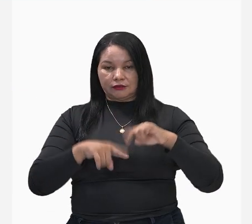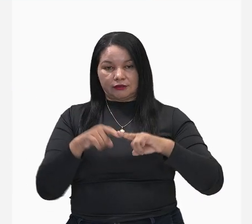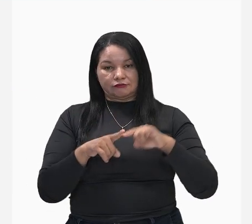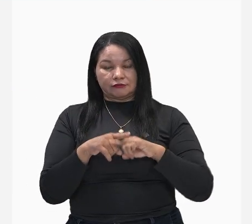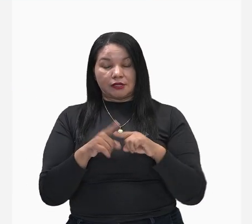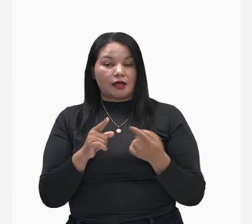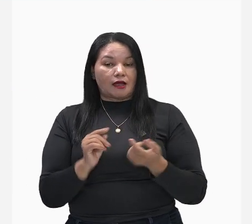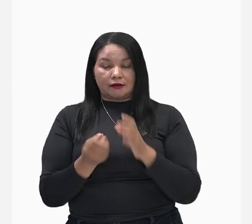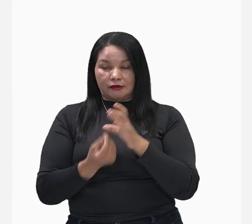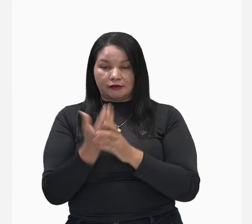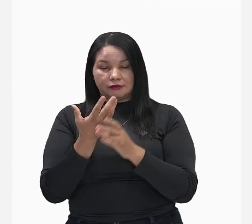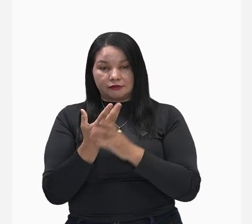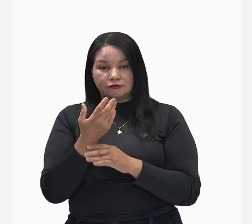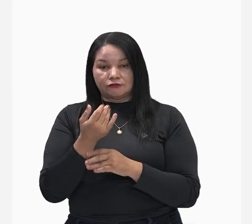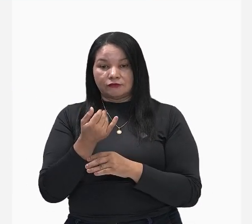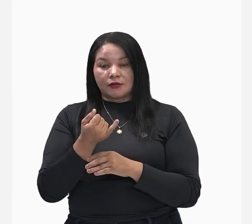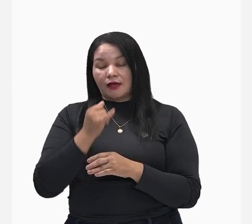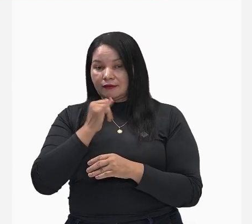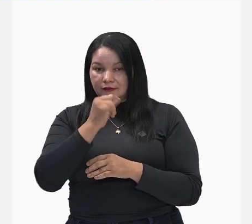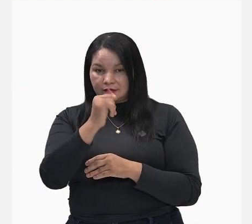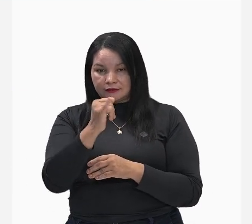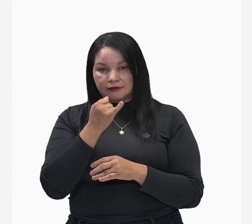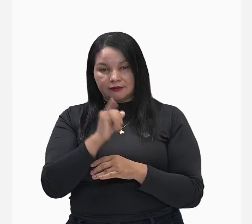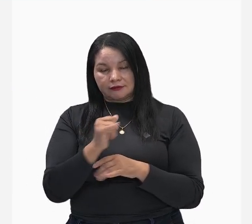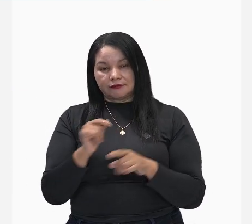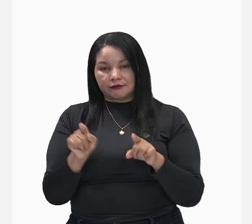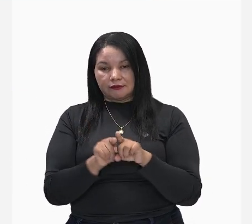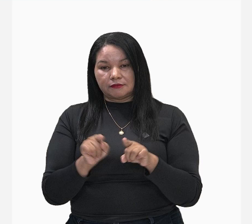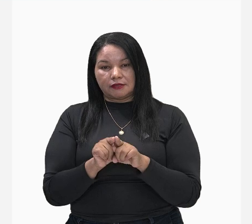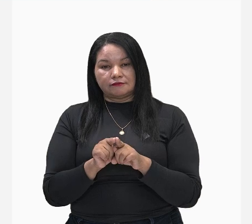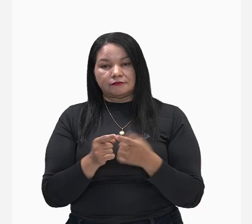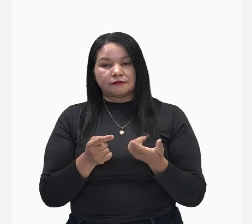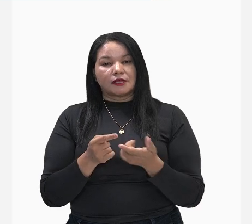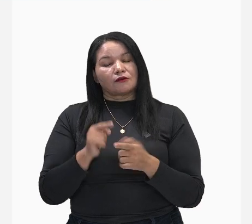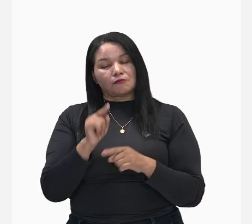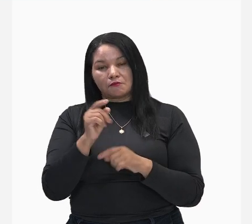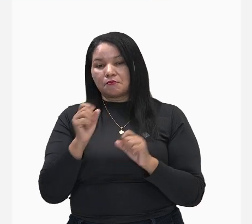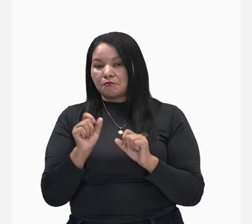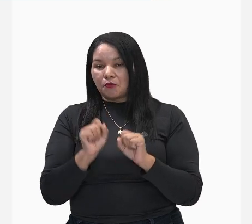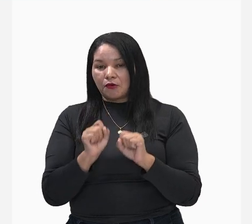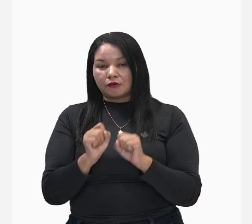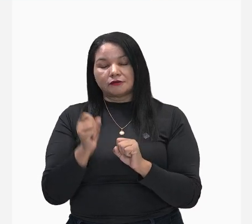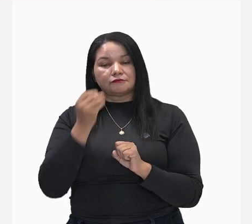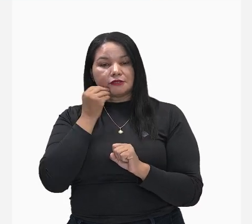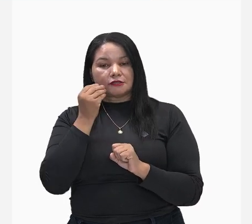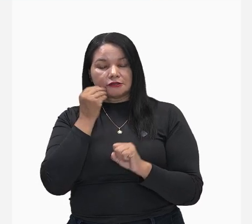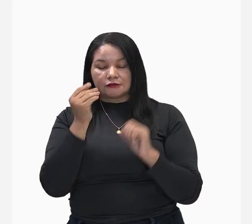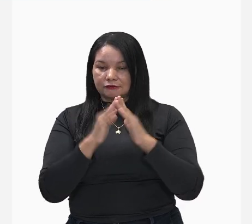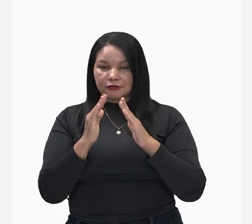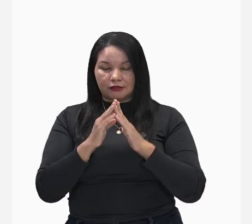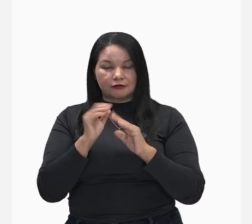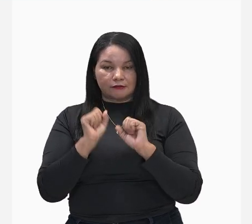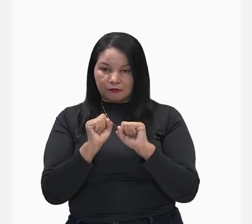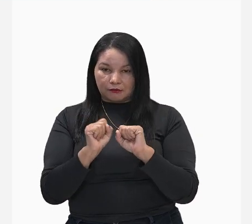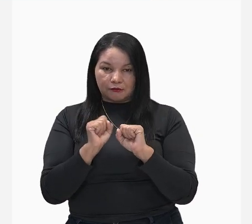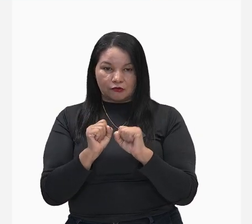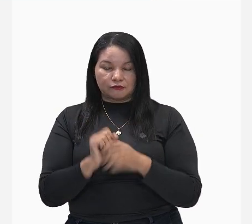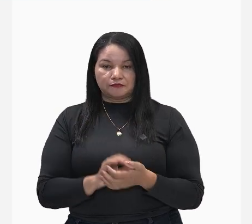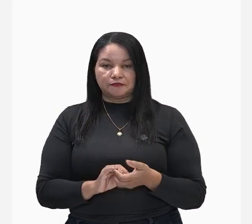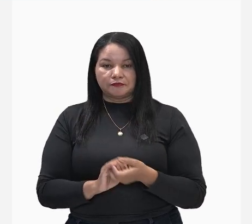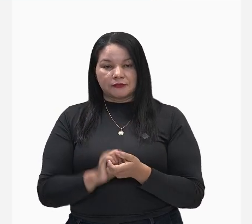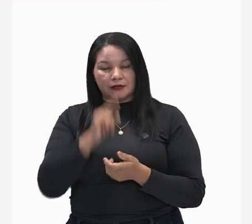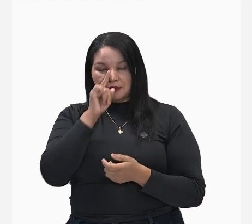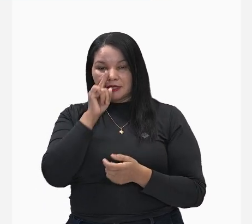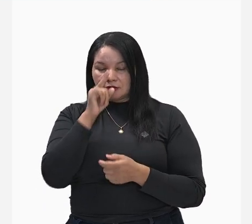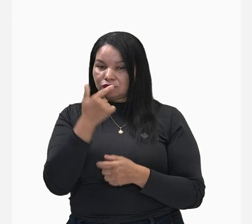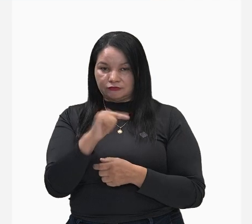eletricidade estática. É um experimento tranquilo, muito fácil de fazer até em casa mesmo aí de forma sem nenhum perigo, tá? Isso aí não